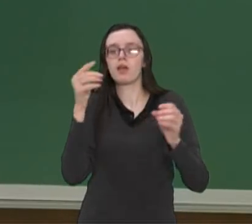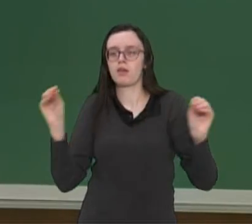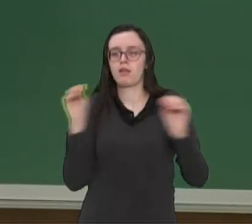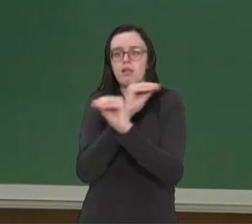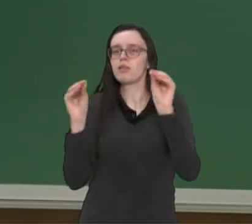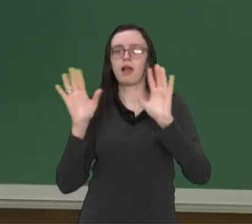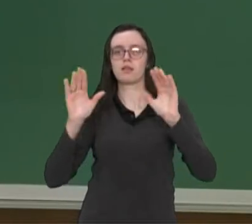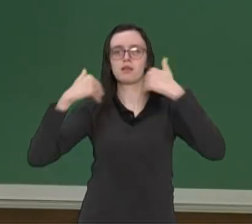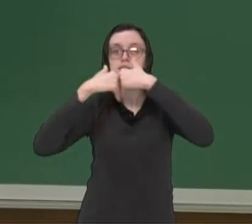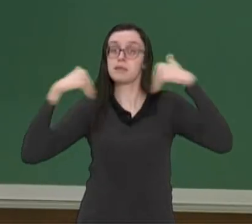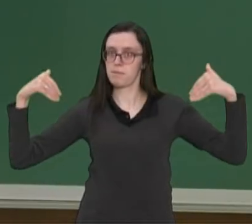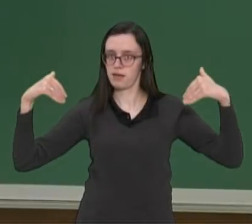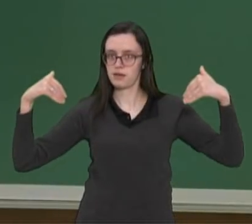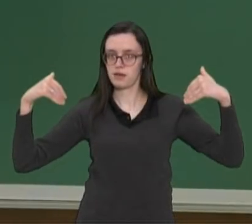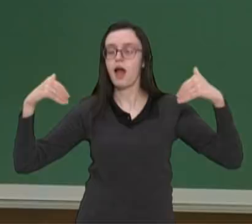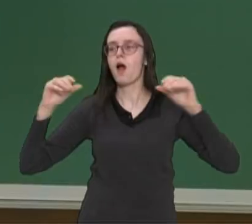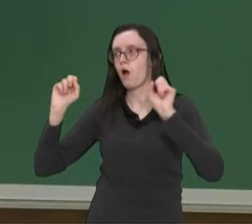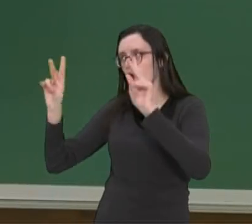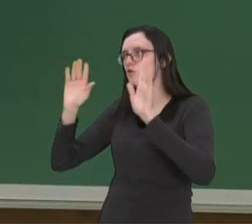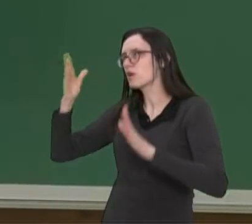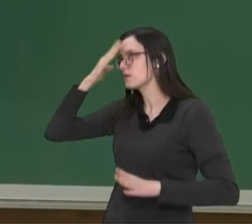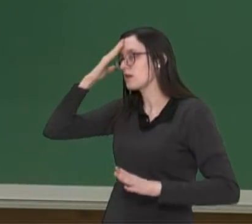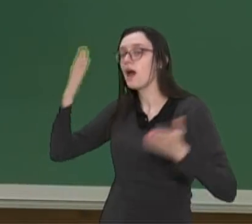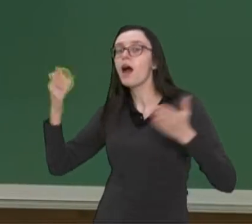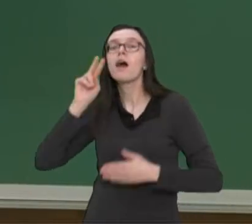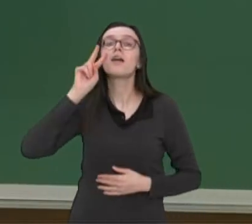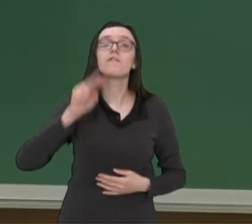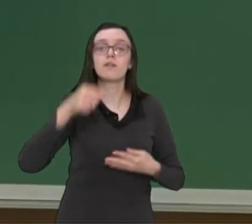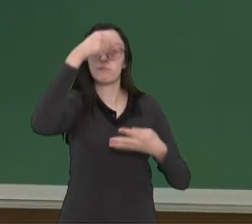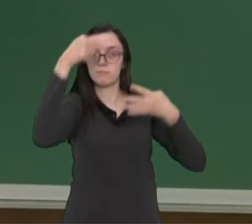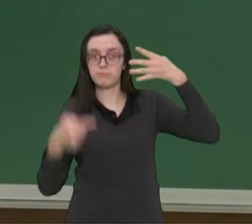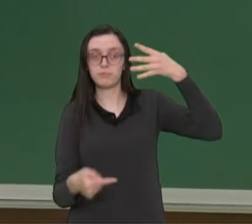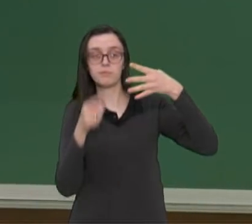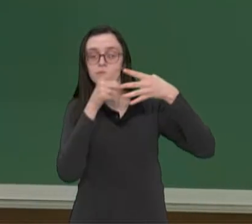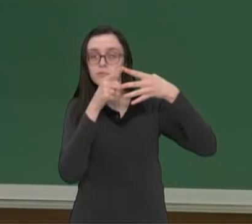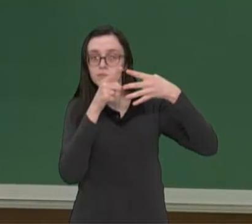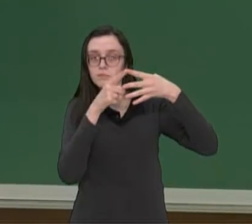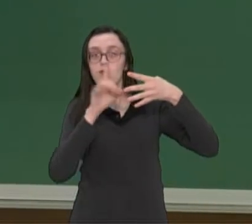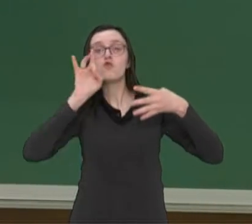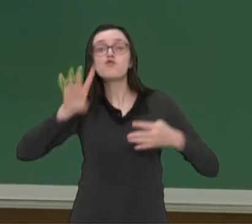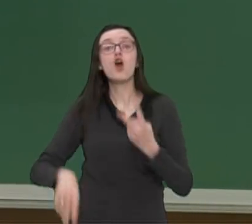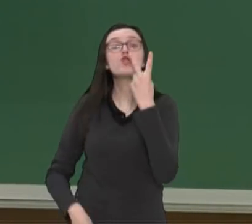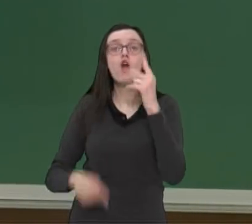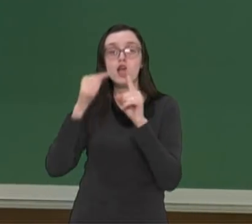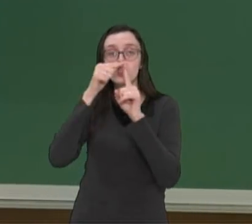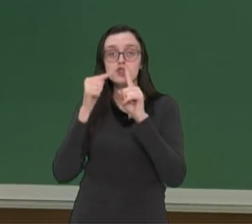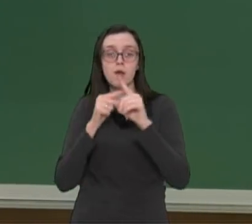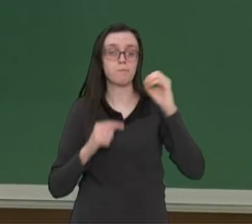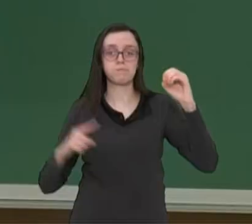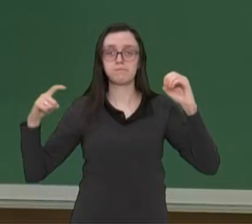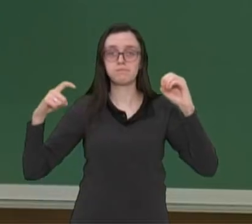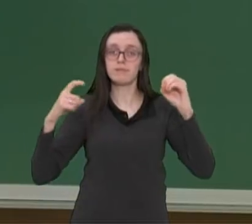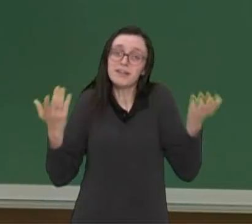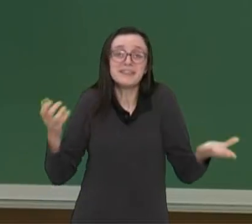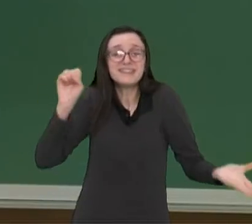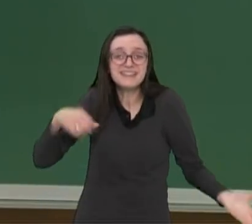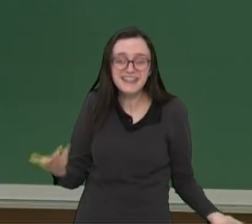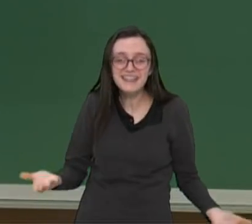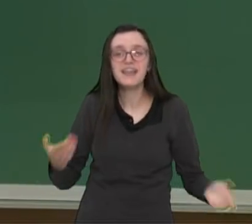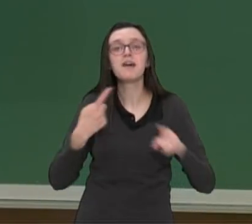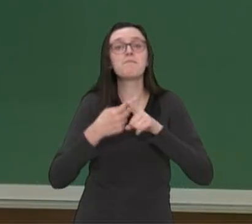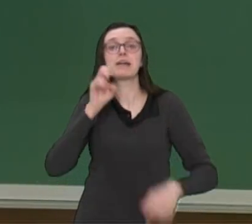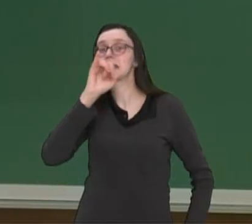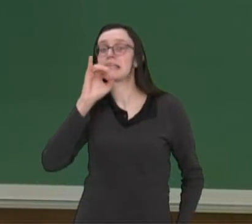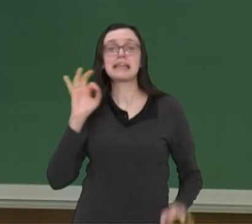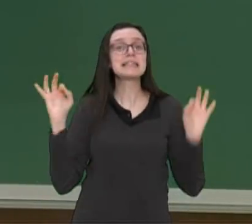genético. Sabendo disso, vamos ler as alternativas. Letra A, serão produzidos apenas 2 tipos de gametas? Sim, né? Se a gente considera que